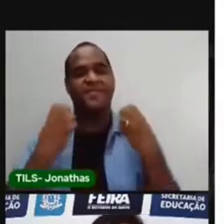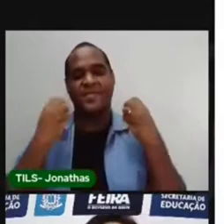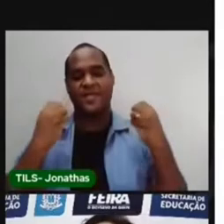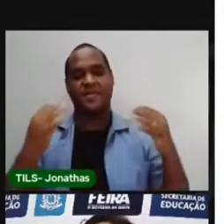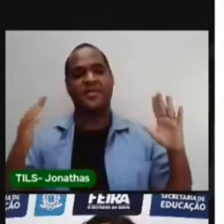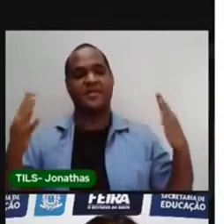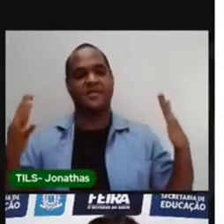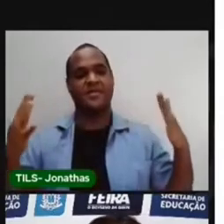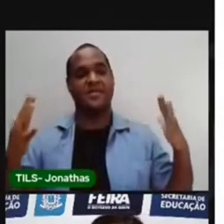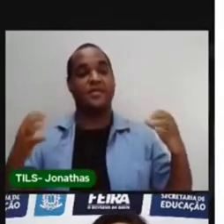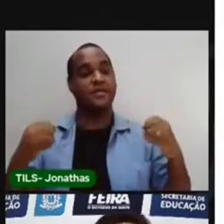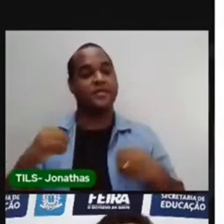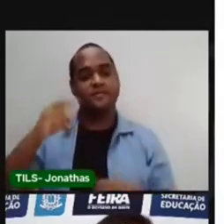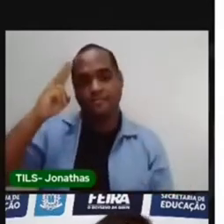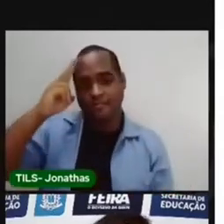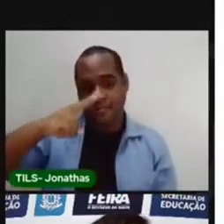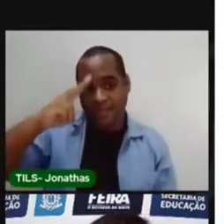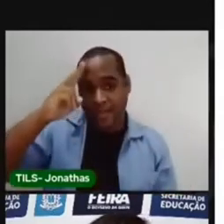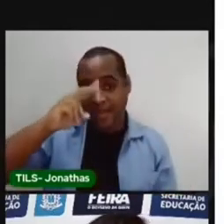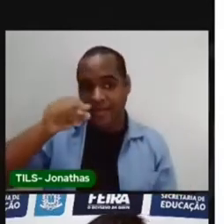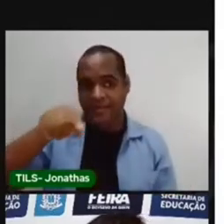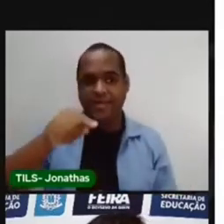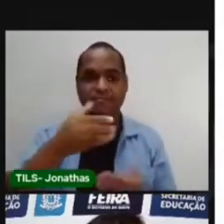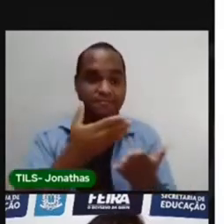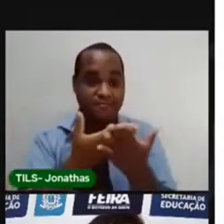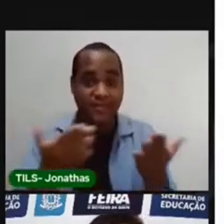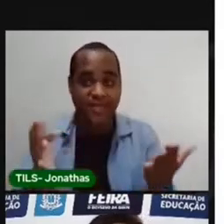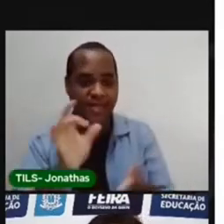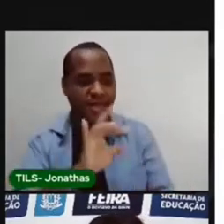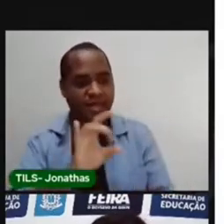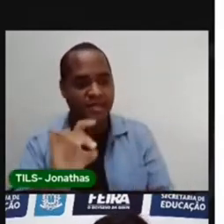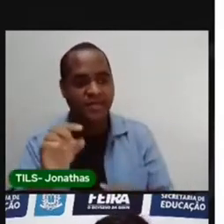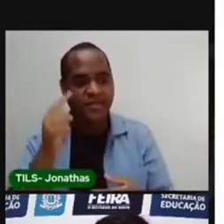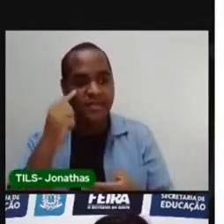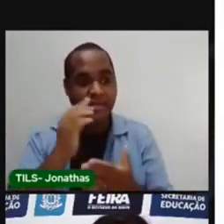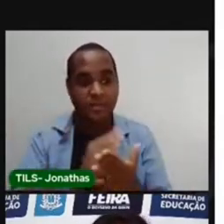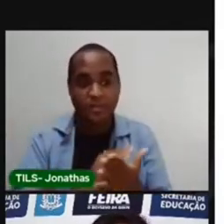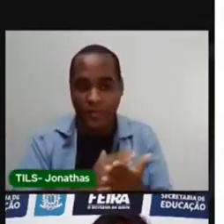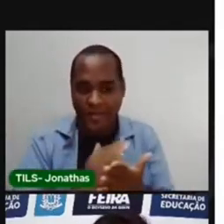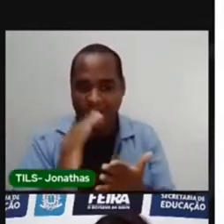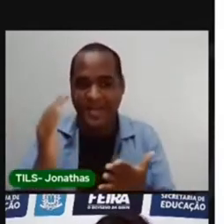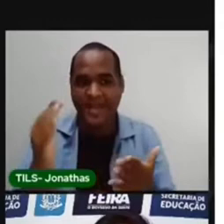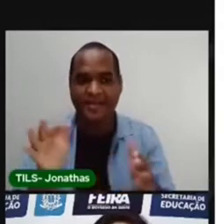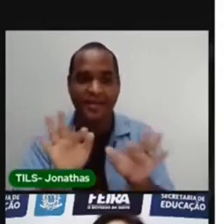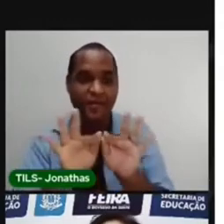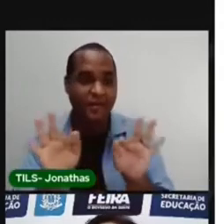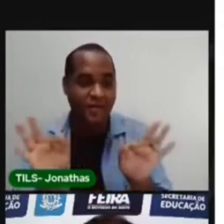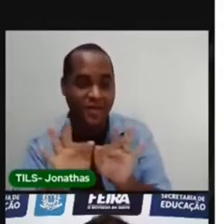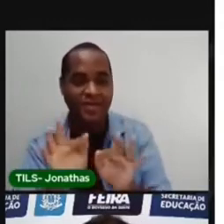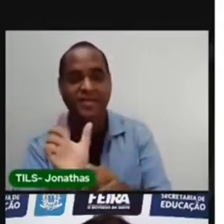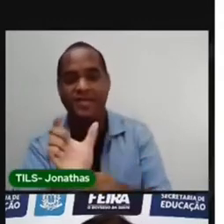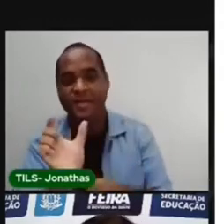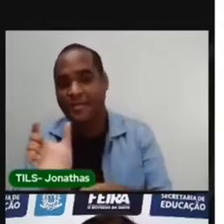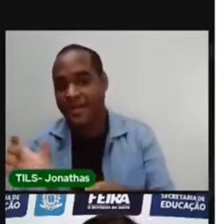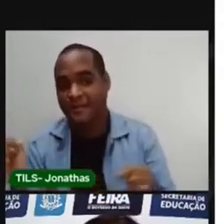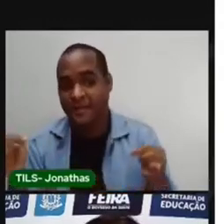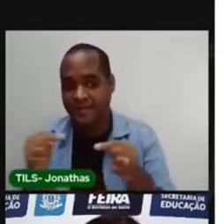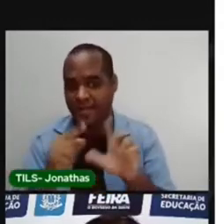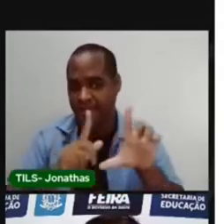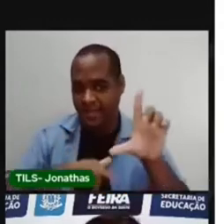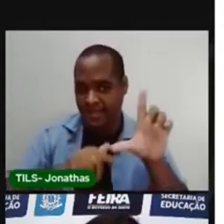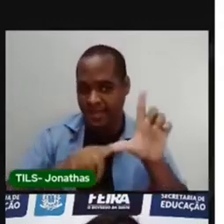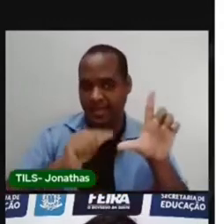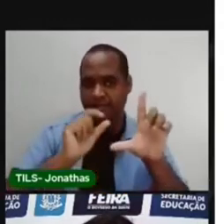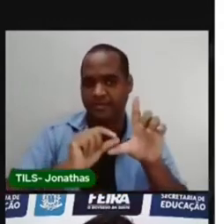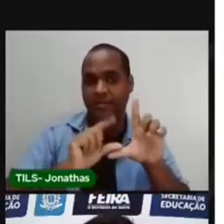Muito bem. E lembra, todas as vezes que você iniciar uma frase ou a palavra com a letra